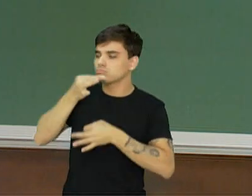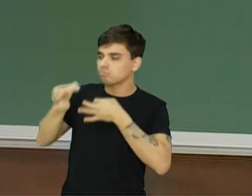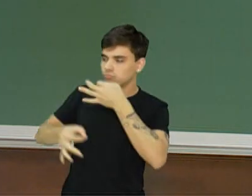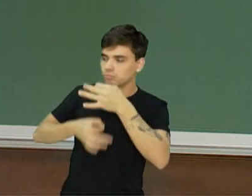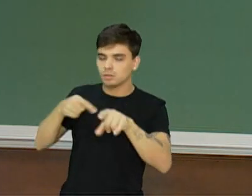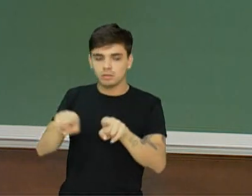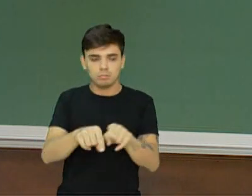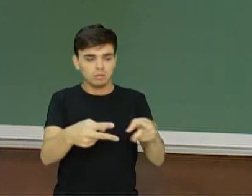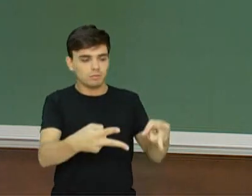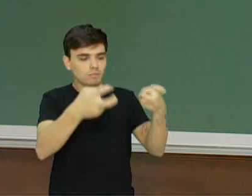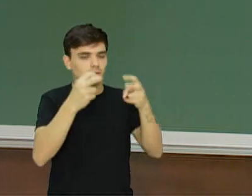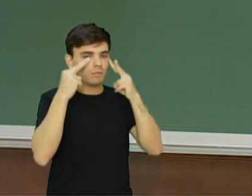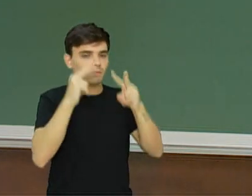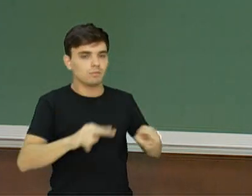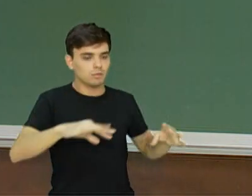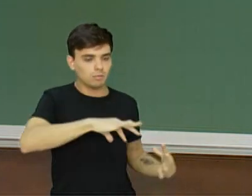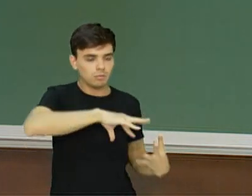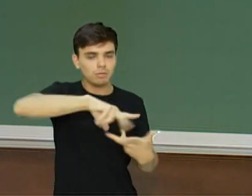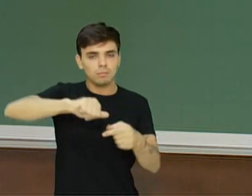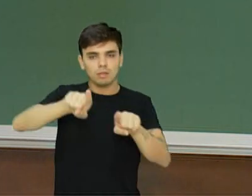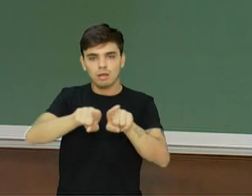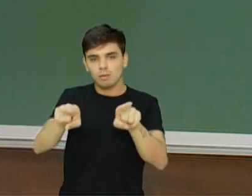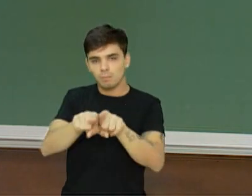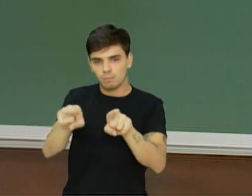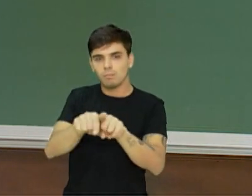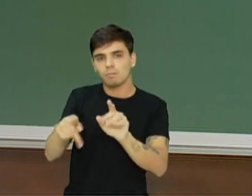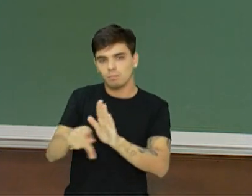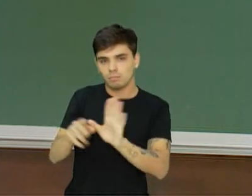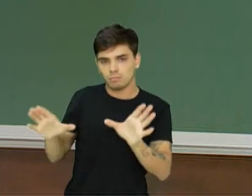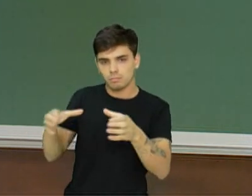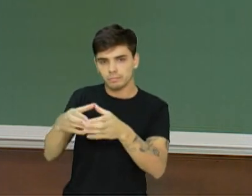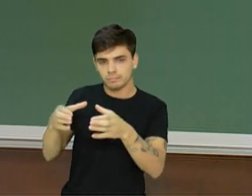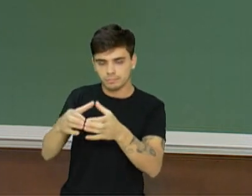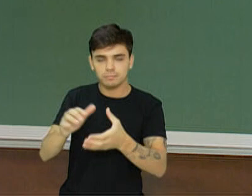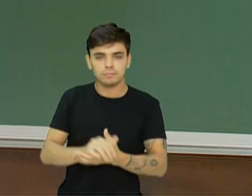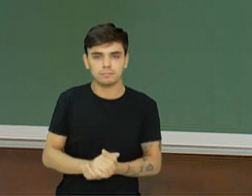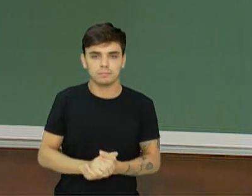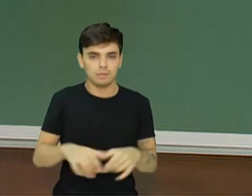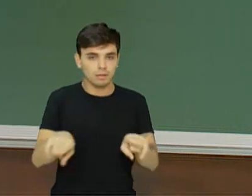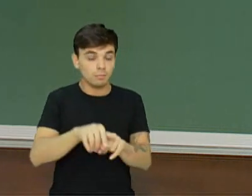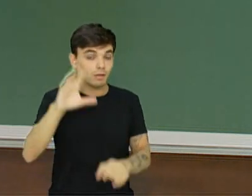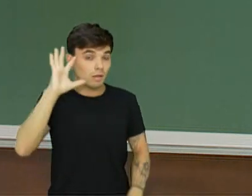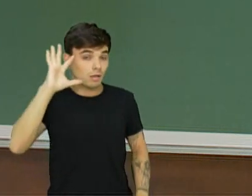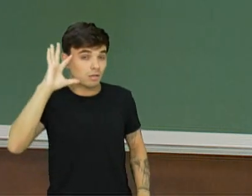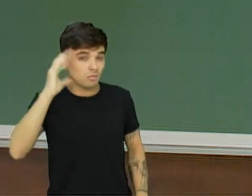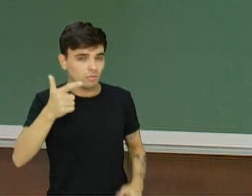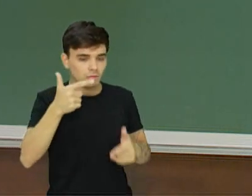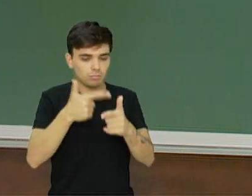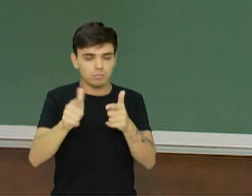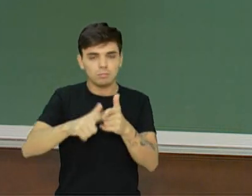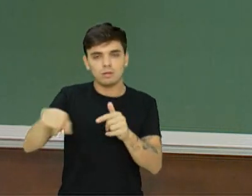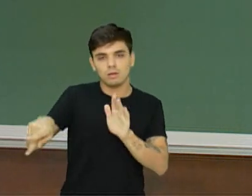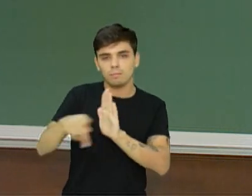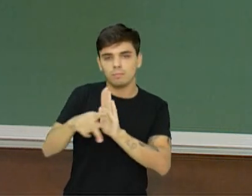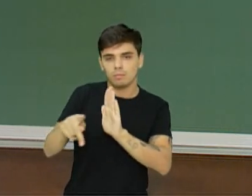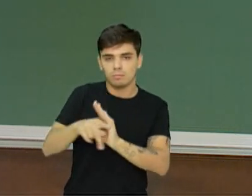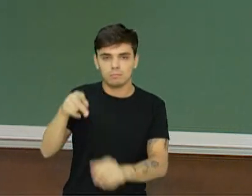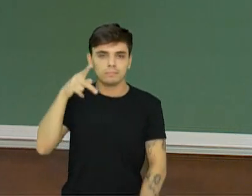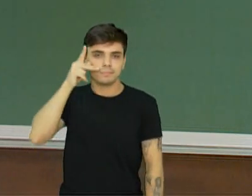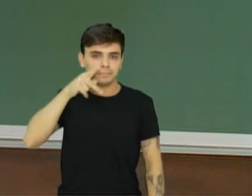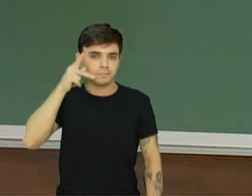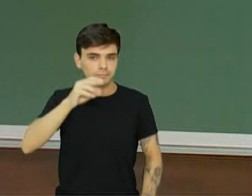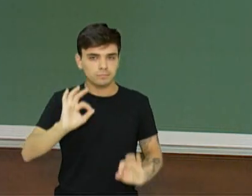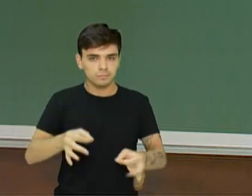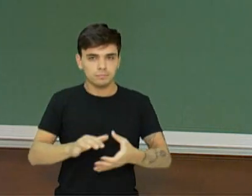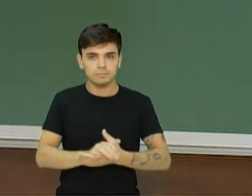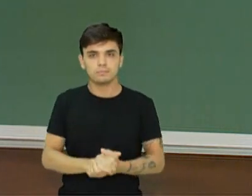opiniões, de percepções sobre o mundo, isso é inerente à vida coletiva. E resolver esses conflitos é próprio da